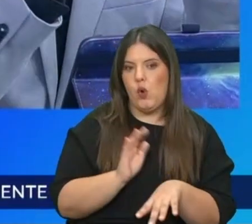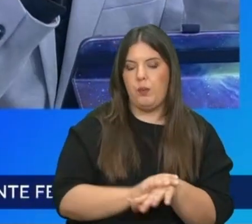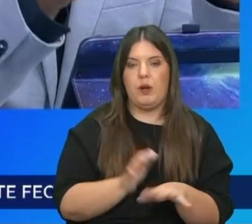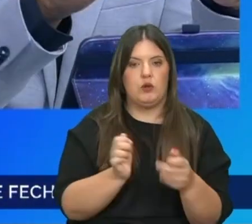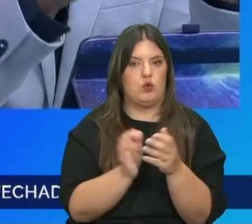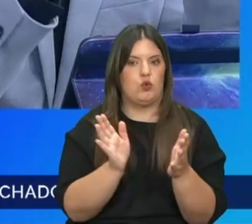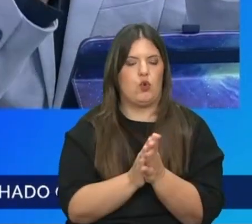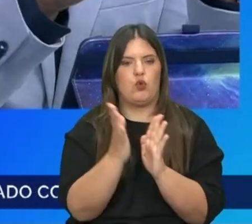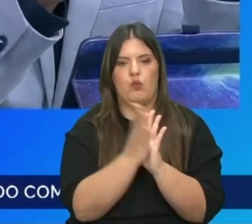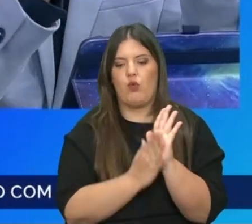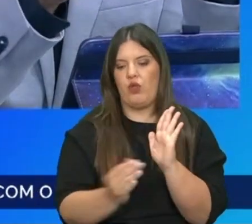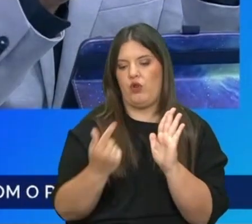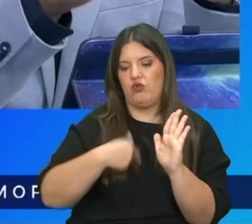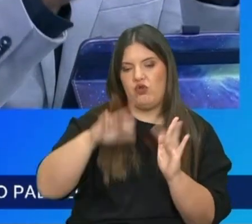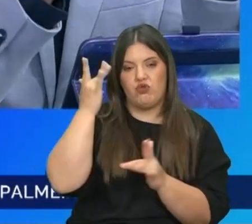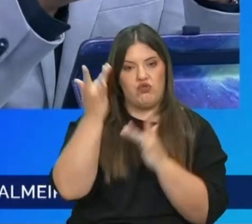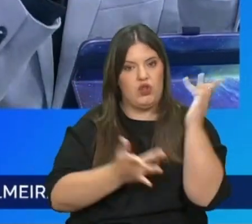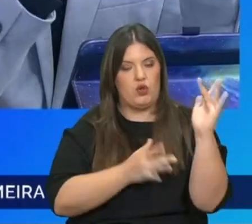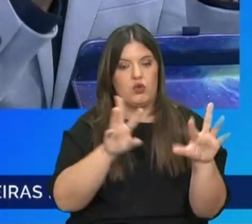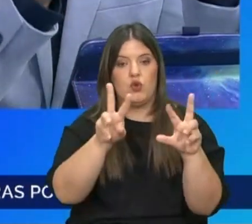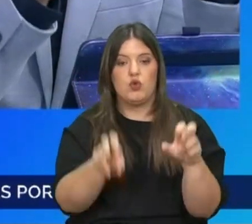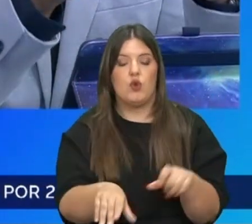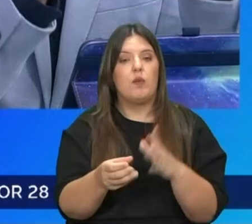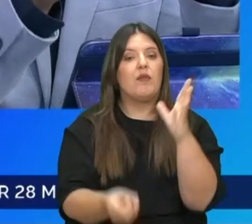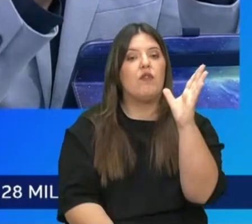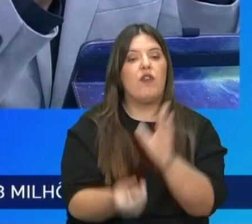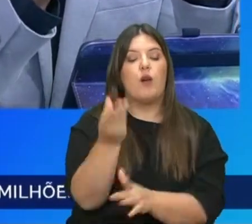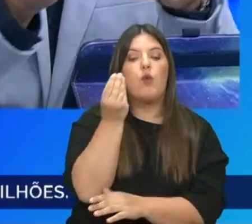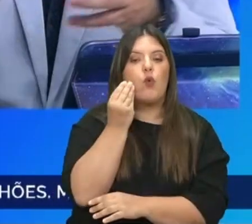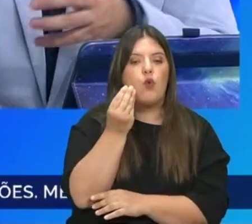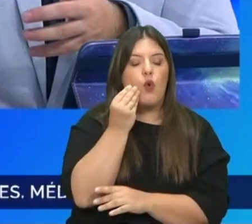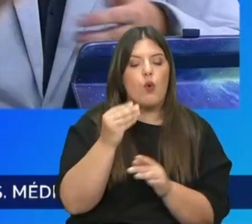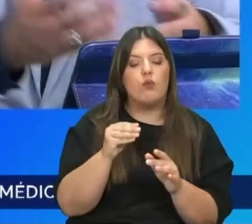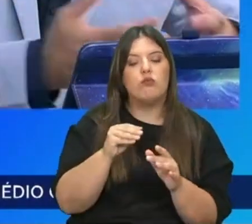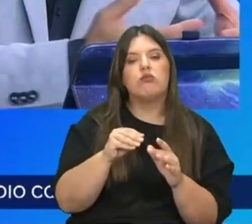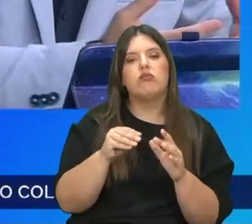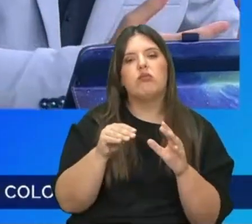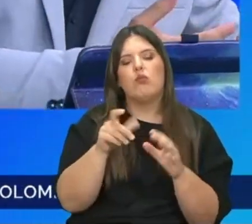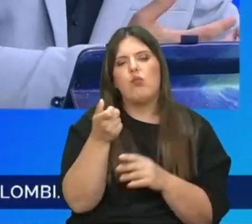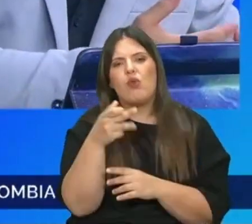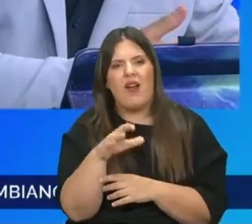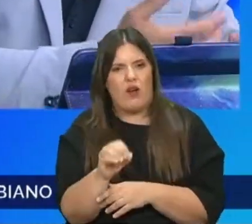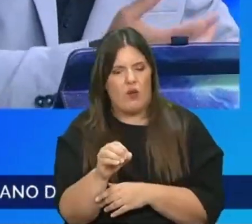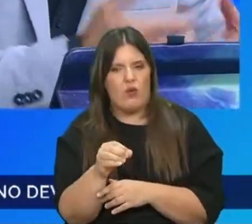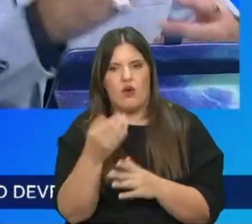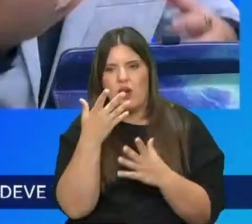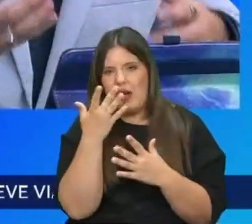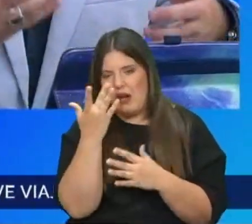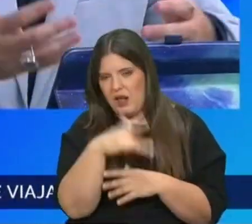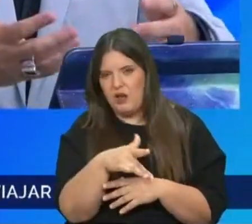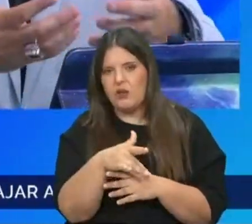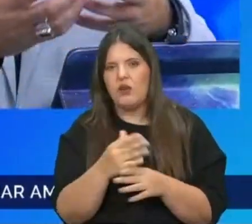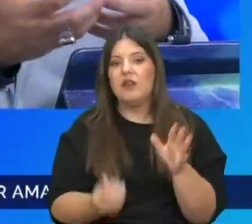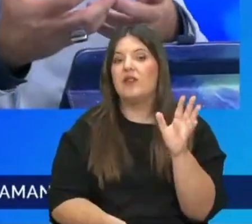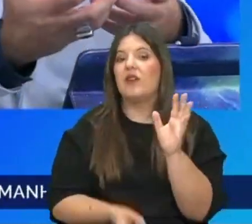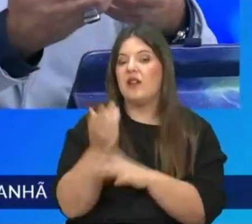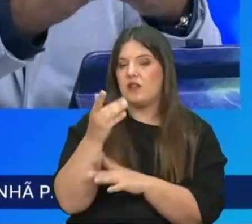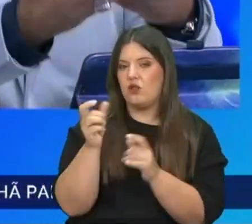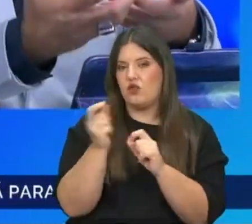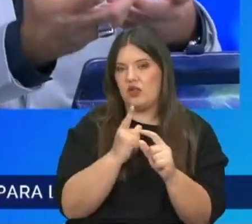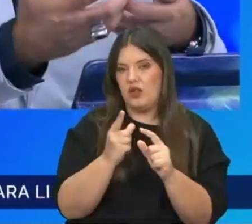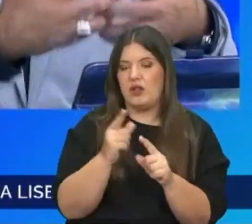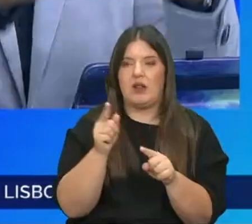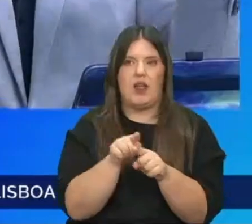nossos modelos teóricos sobre como é que se formam buracos negros, aqueles que nós chamamos de buracos negros de formação estelar, ou seja, quando uma estrela de